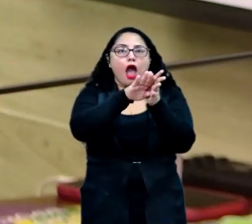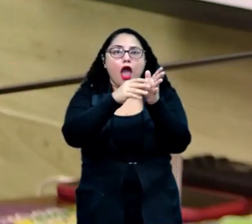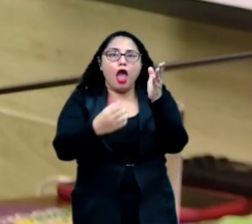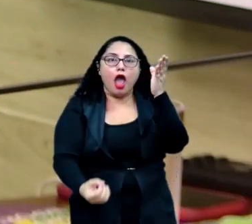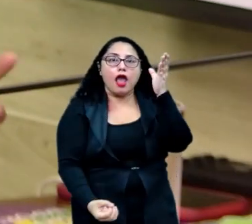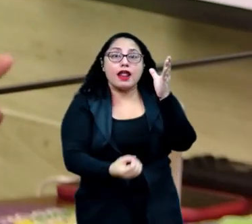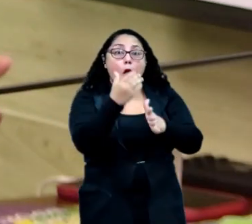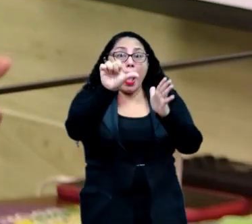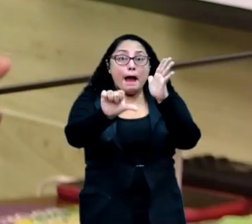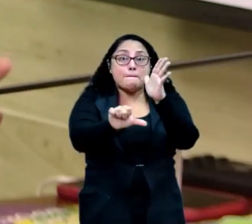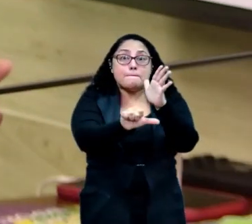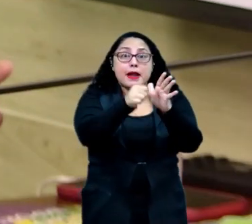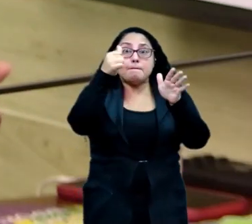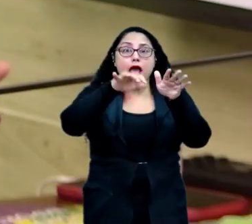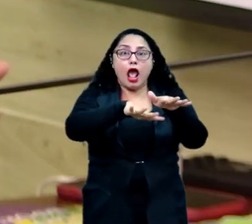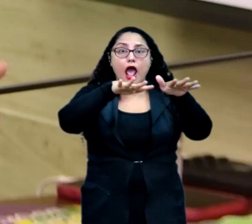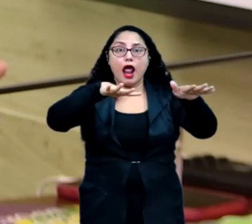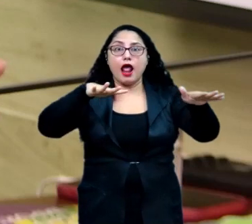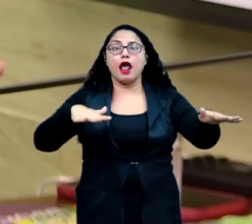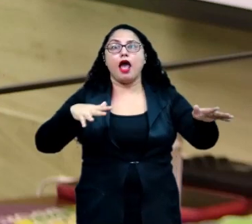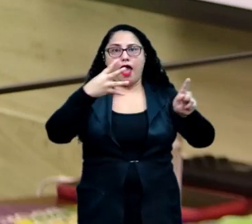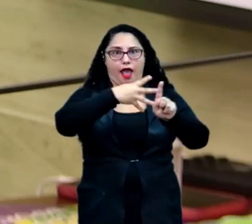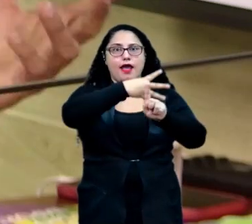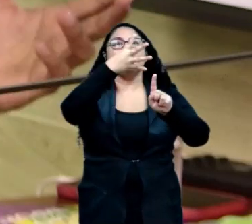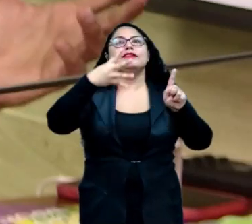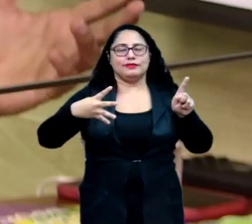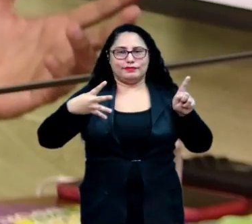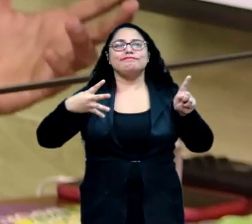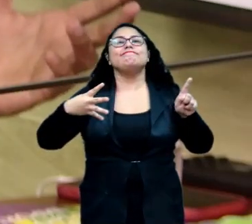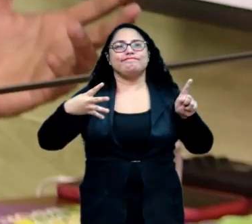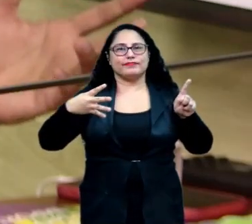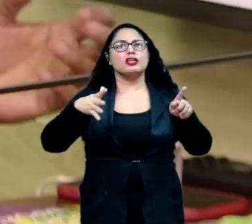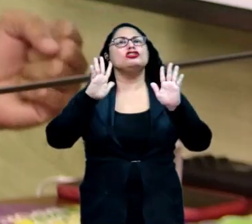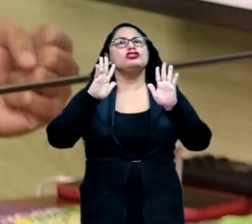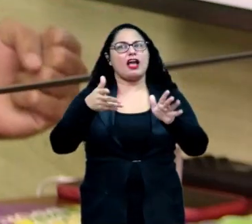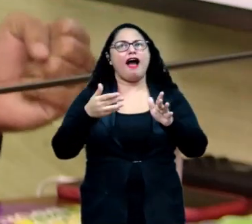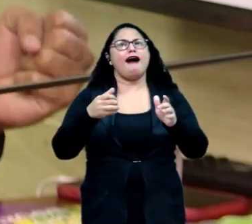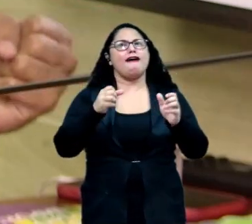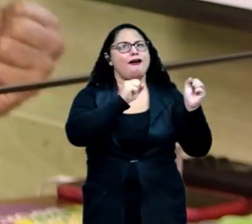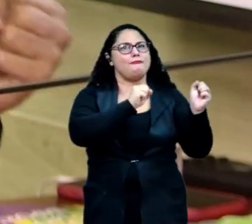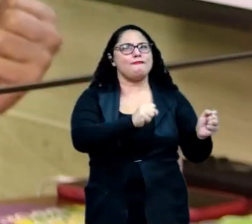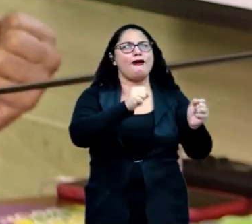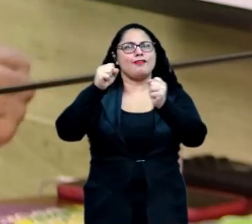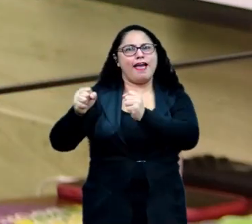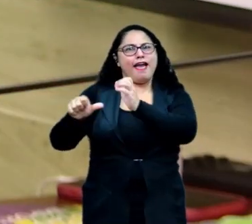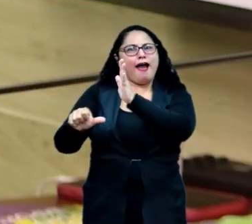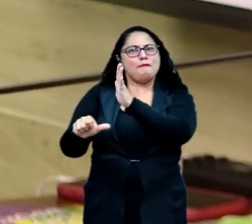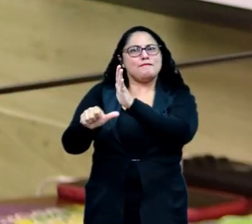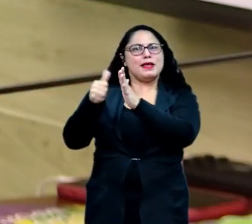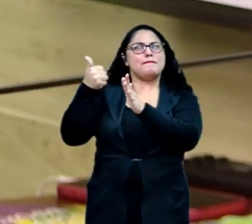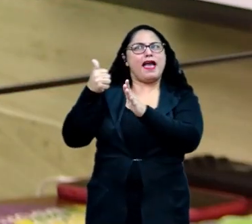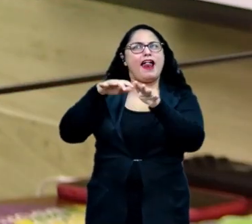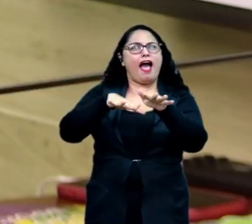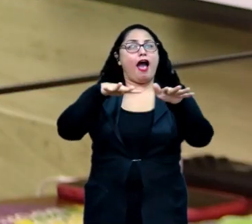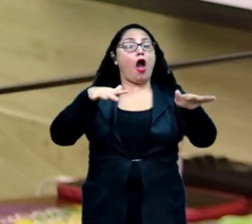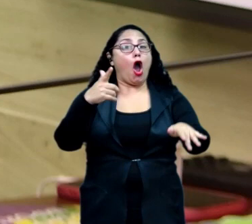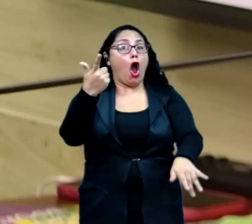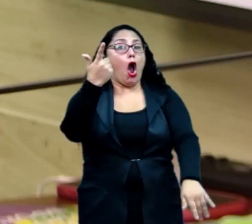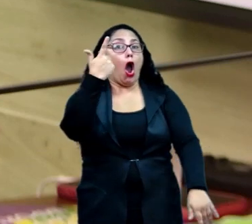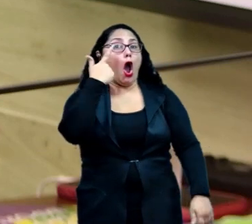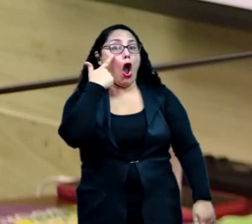culminou a primeira parada LGBT. E a parada LGBT já vinha poderosa, a primeira parada LGBT dizendo,